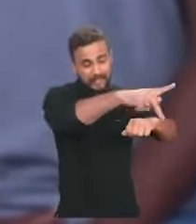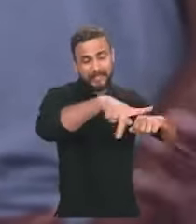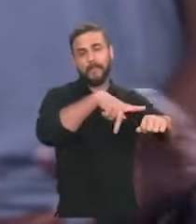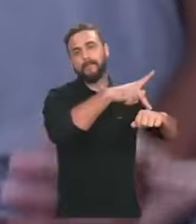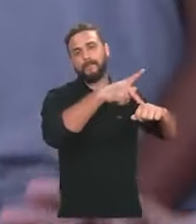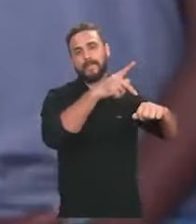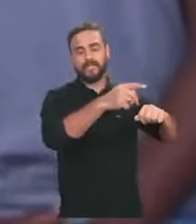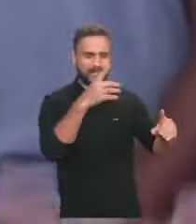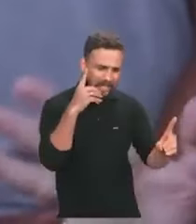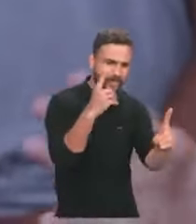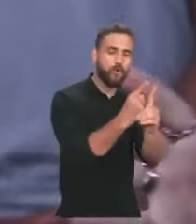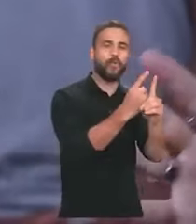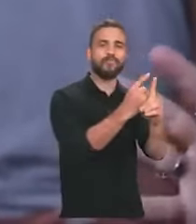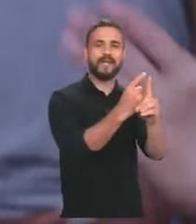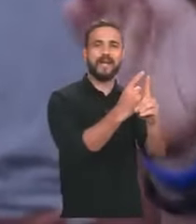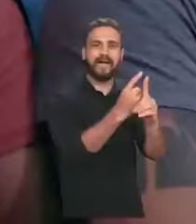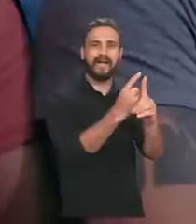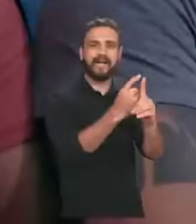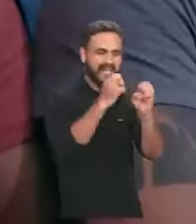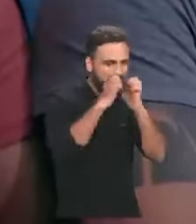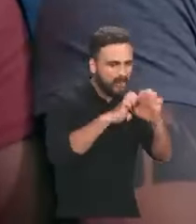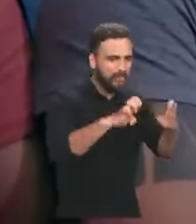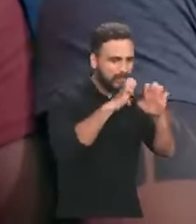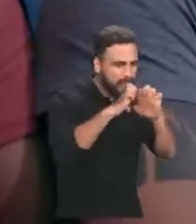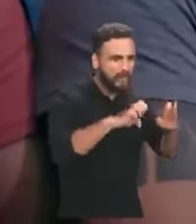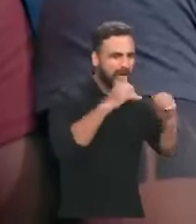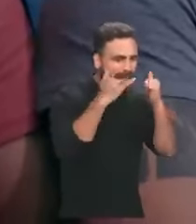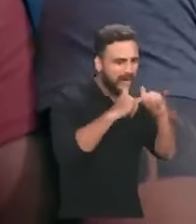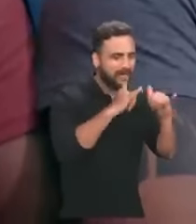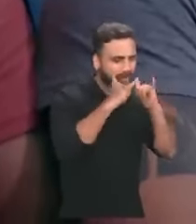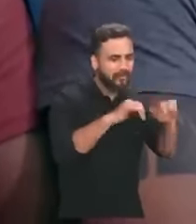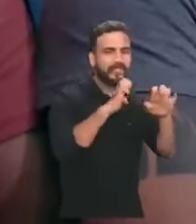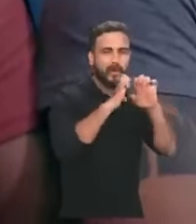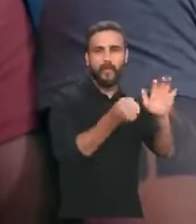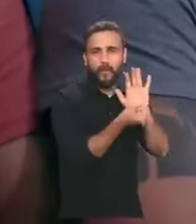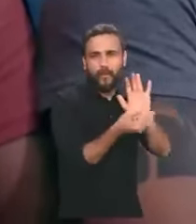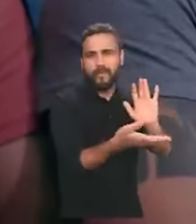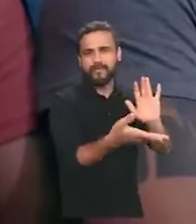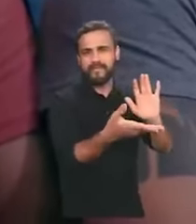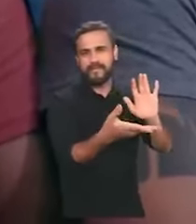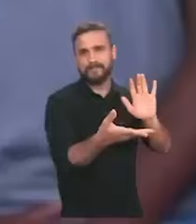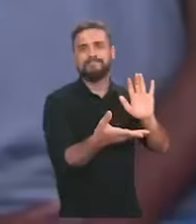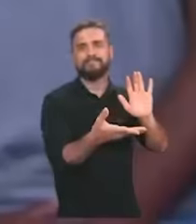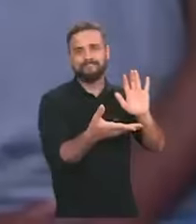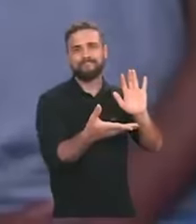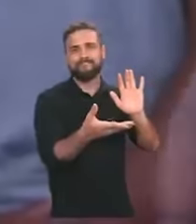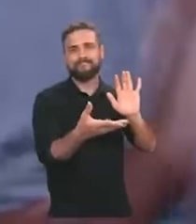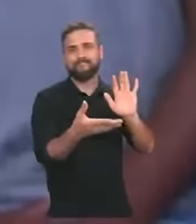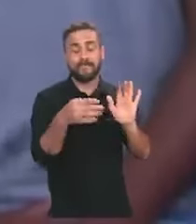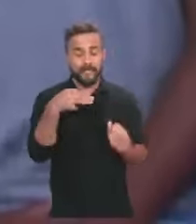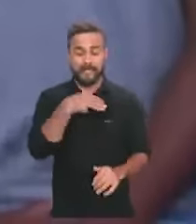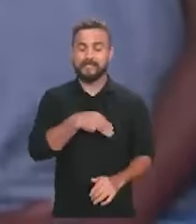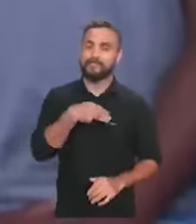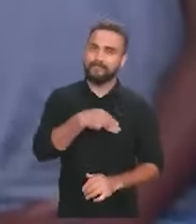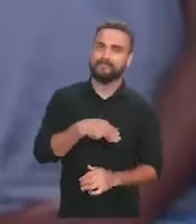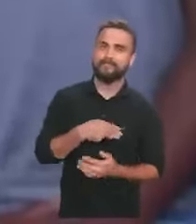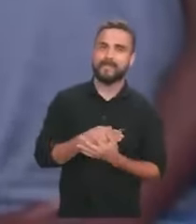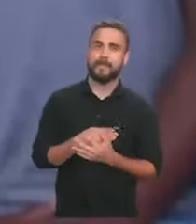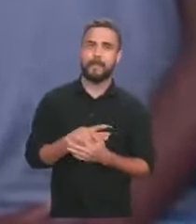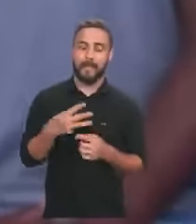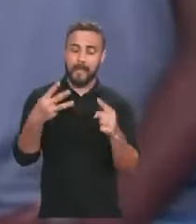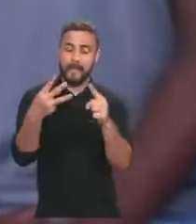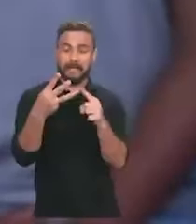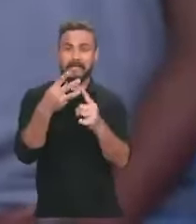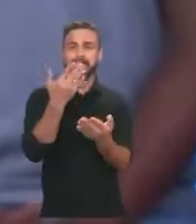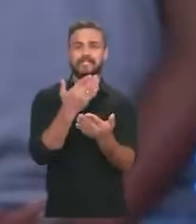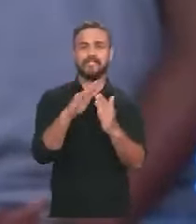essas pessoas e conduzir elas até o Senhor através da escuta ativa. Esse é o ministério. E a escola é uma escola de